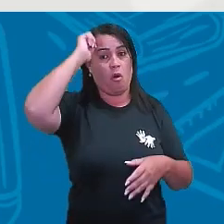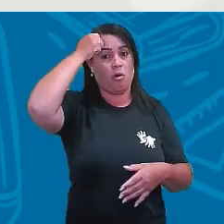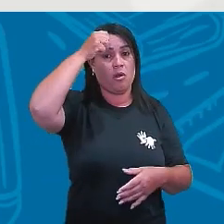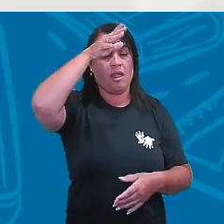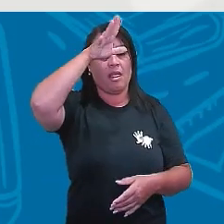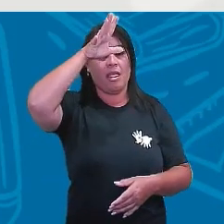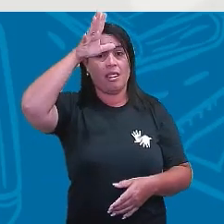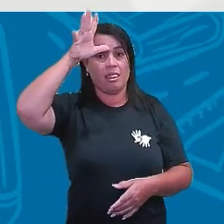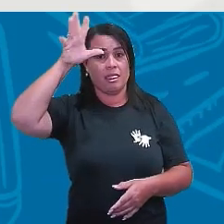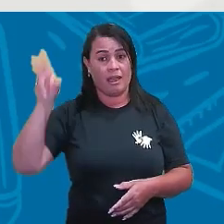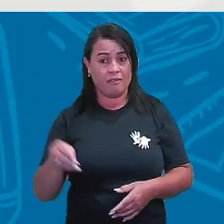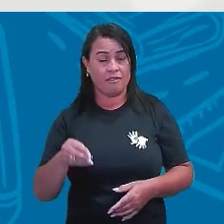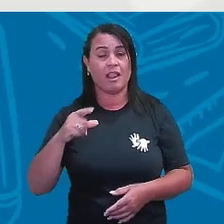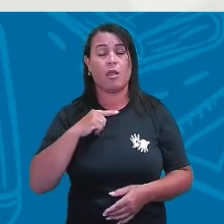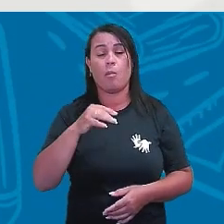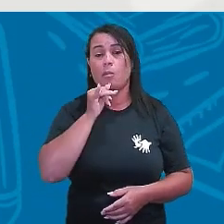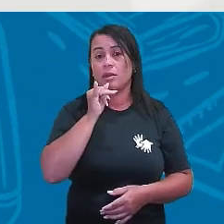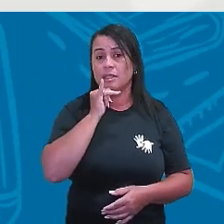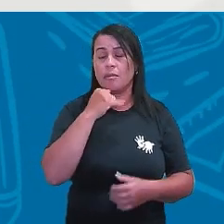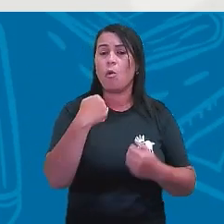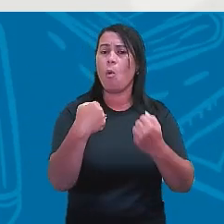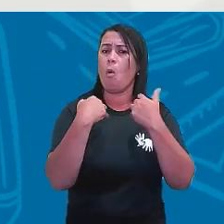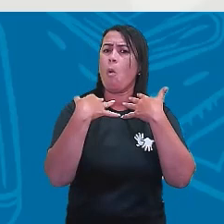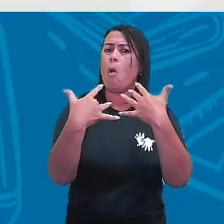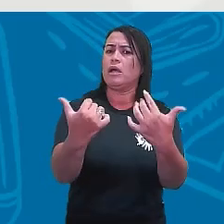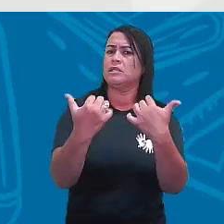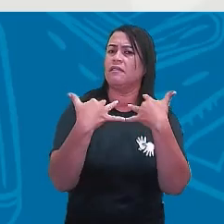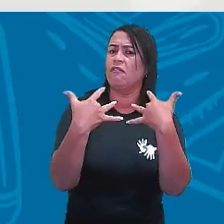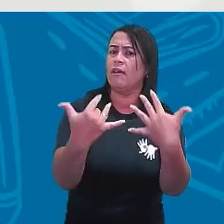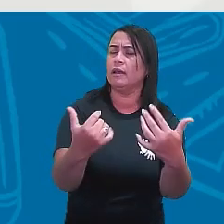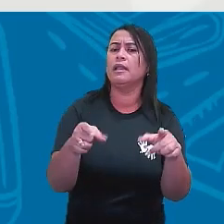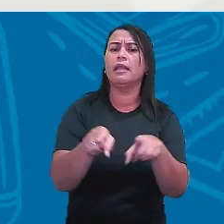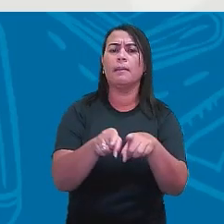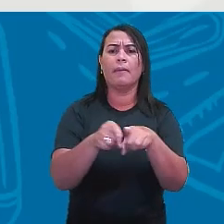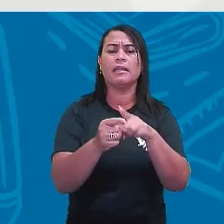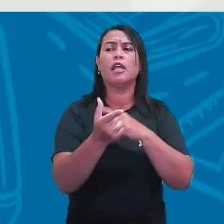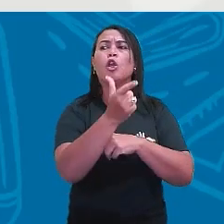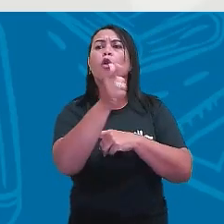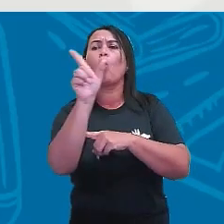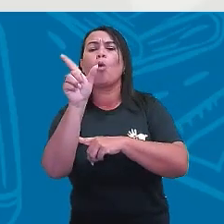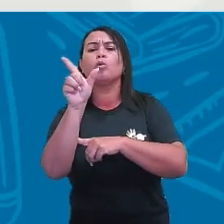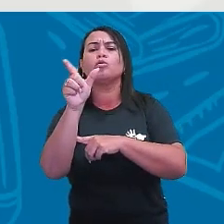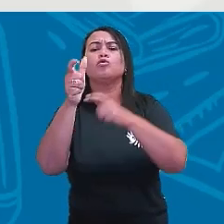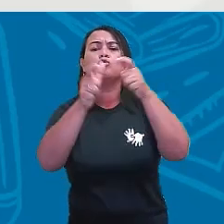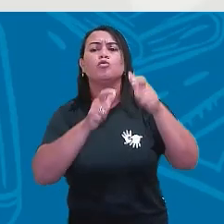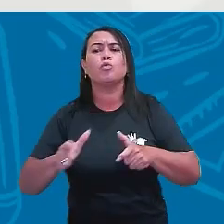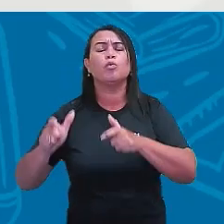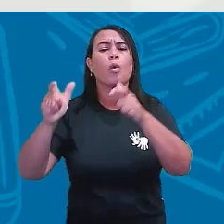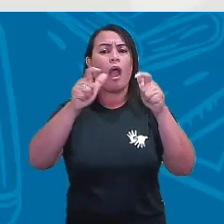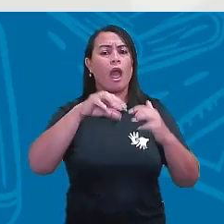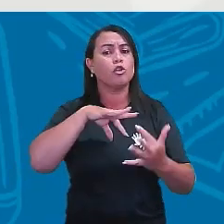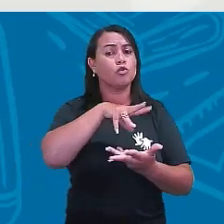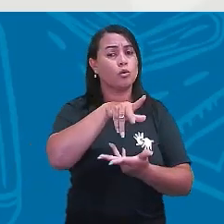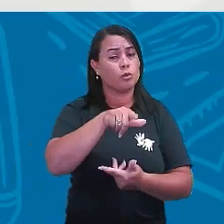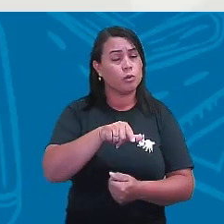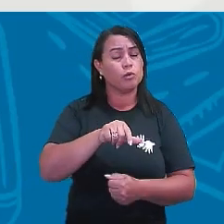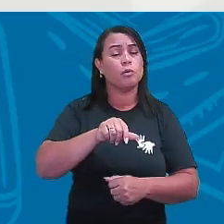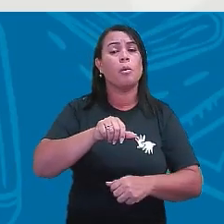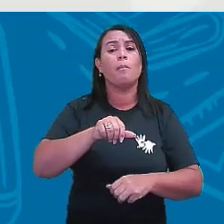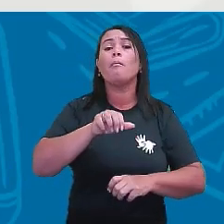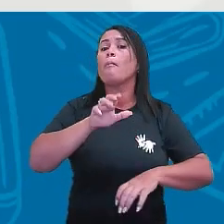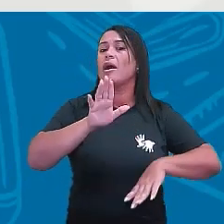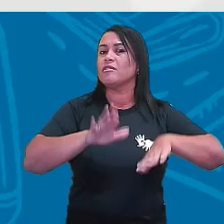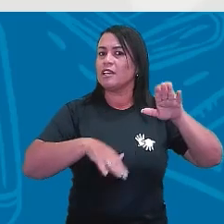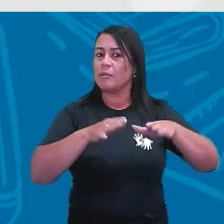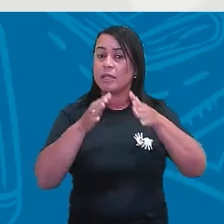a gente viu, ela é presente também em outros continentes do mundo, mas tem suas particularidades